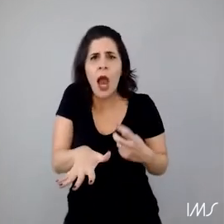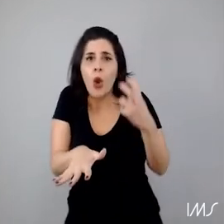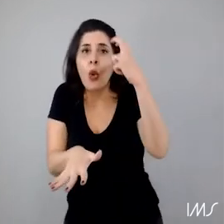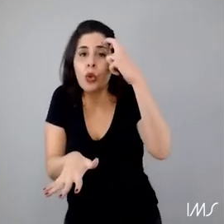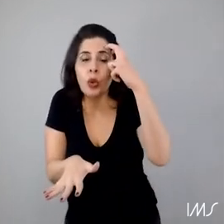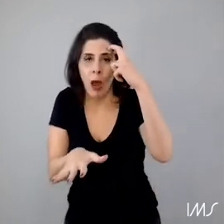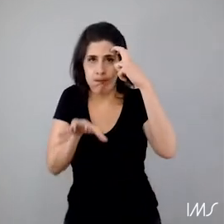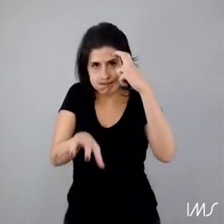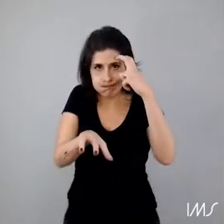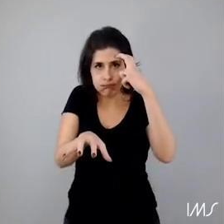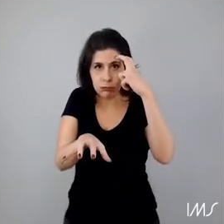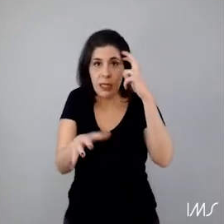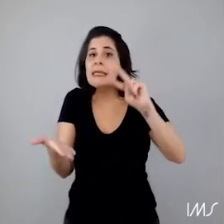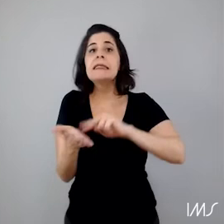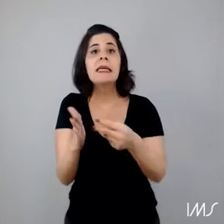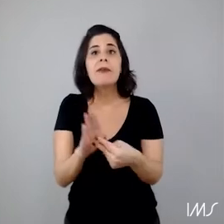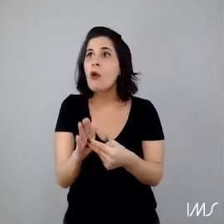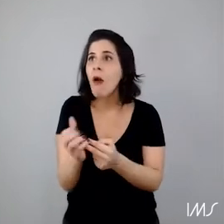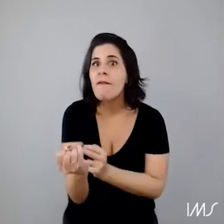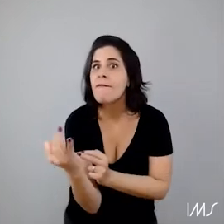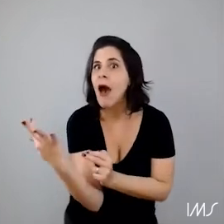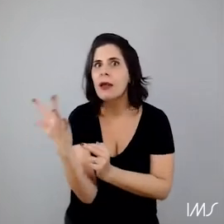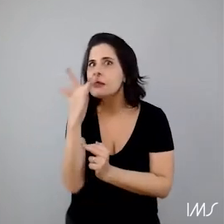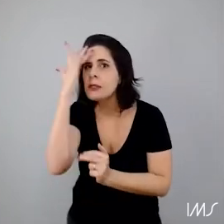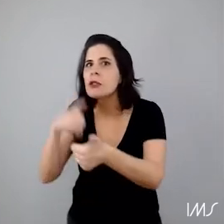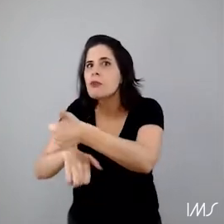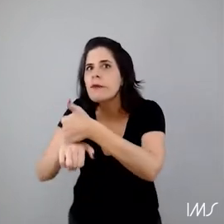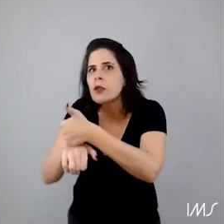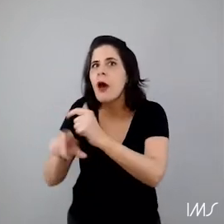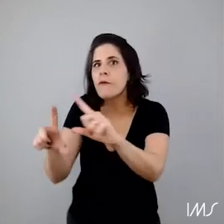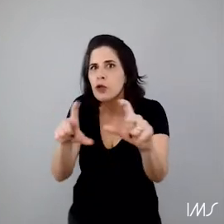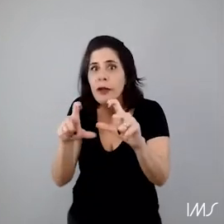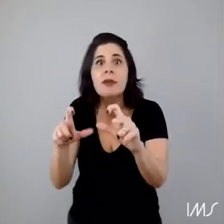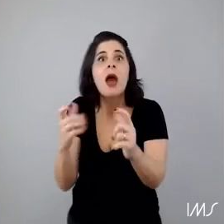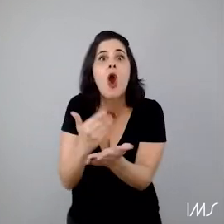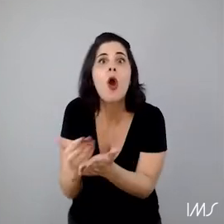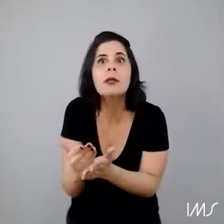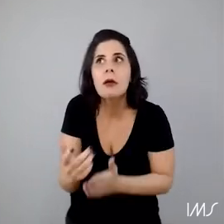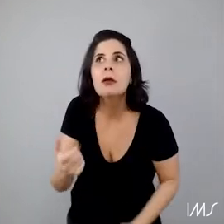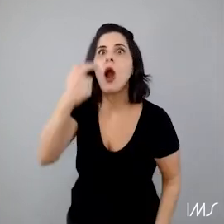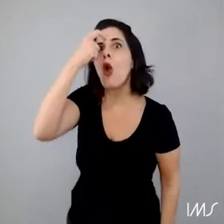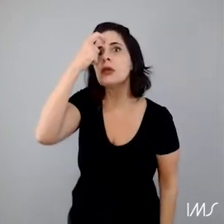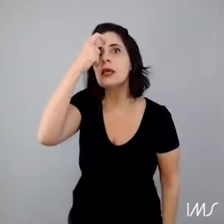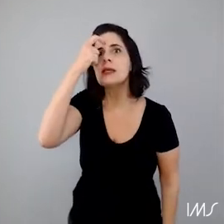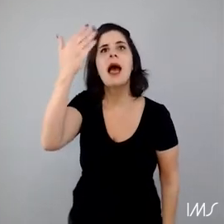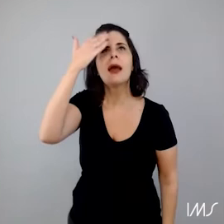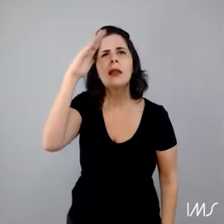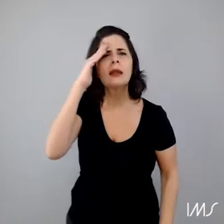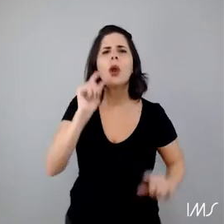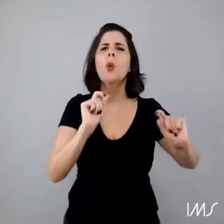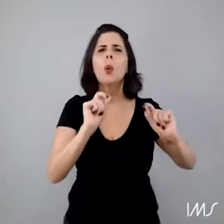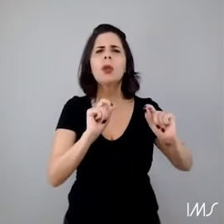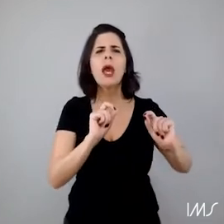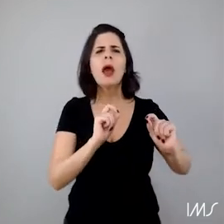campo cultural, que significou para muitas fotógrafas e fotógrafos, uma tomada de consciência em relação aos